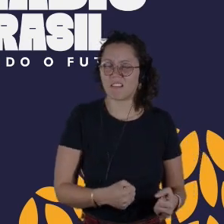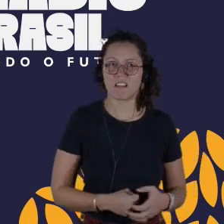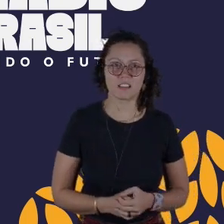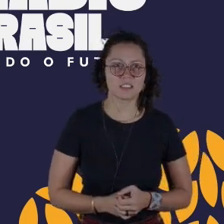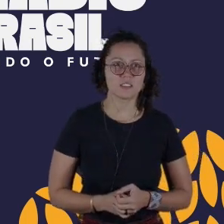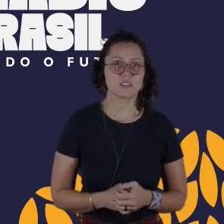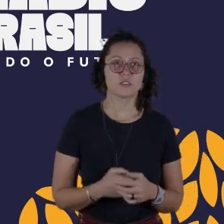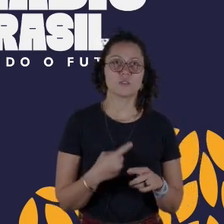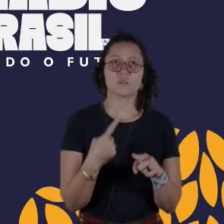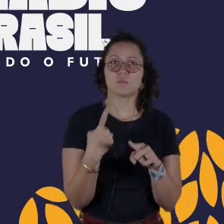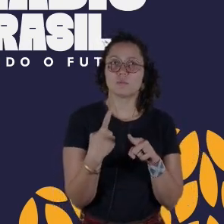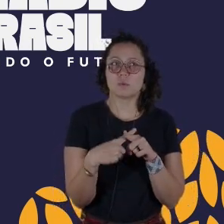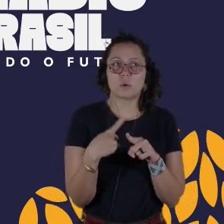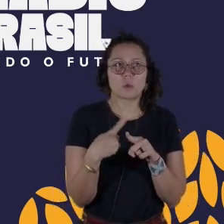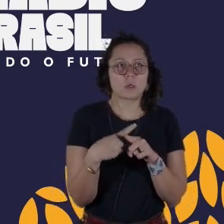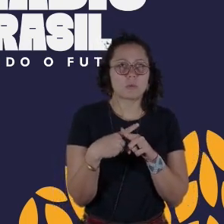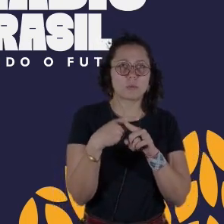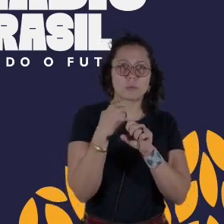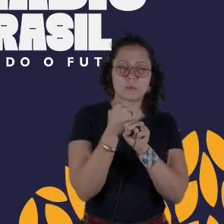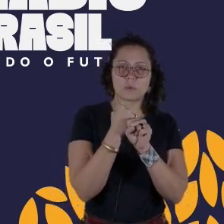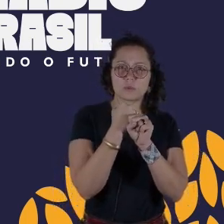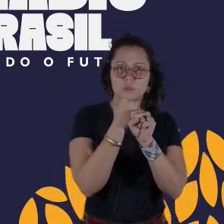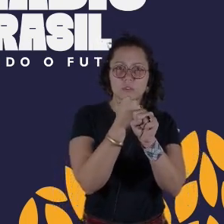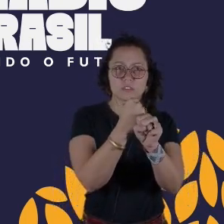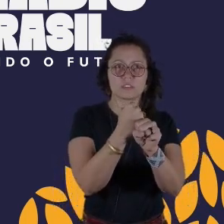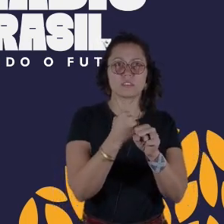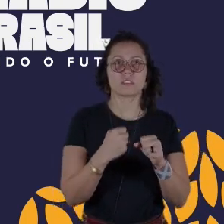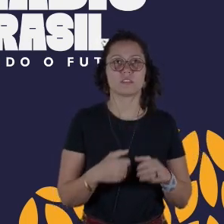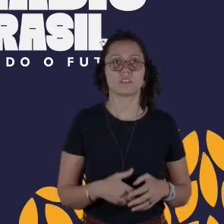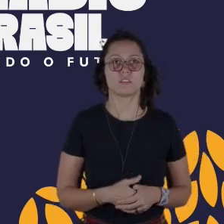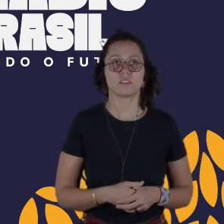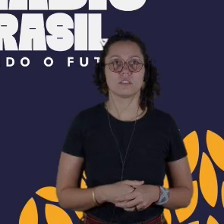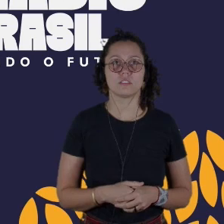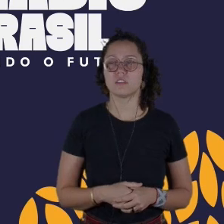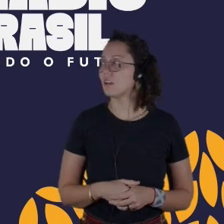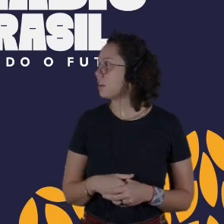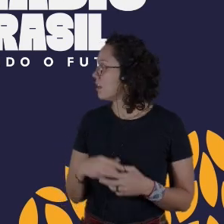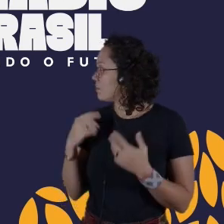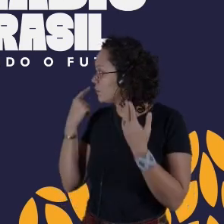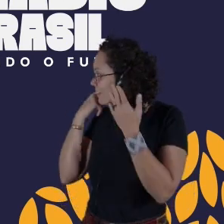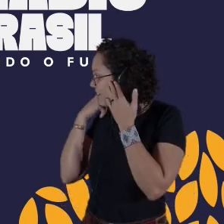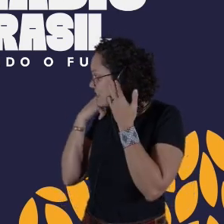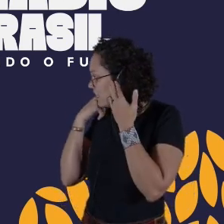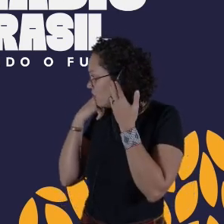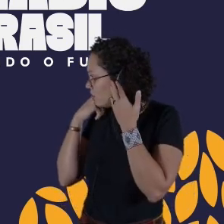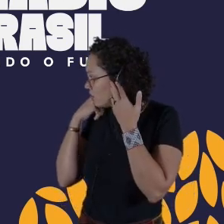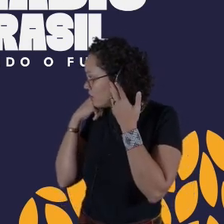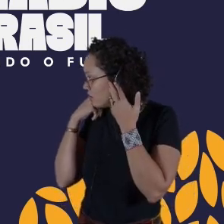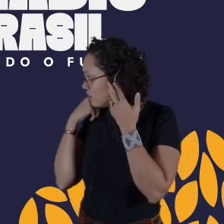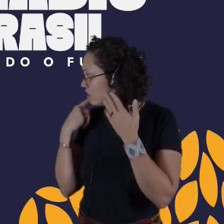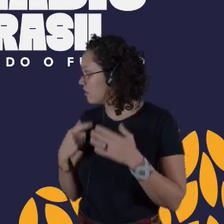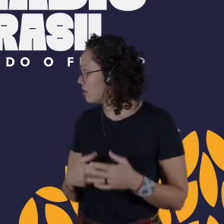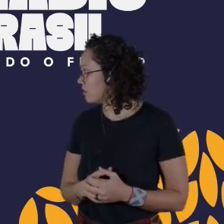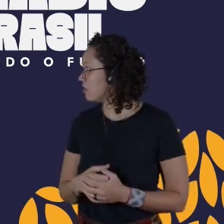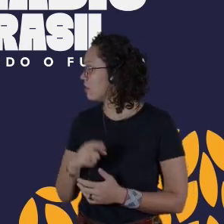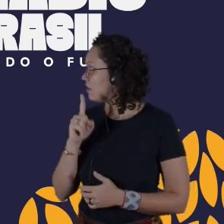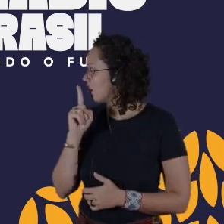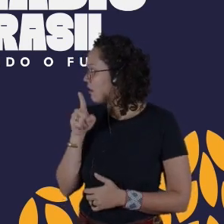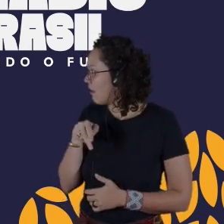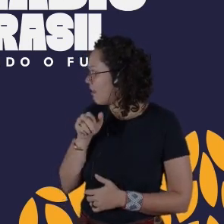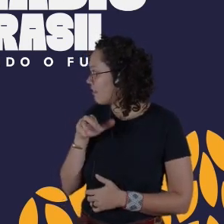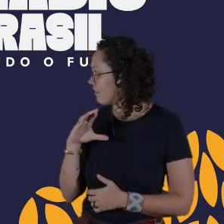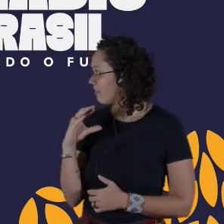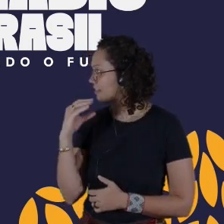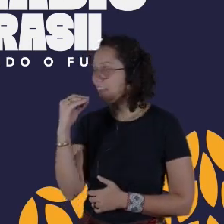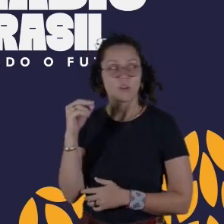o cérebro. E aqui vem aqui Raquel e diz, não, eles são neuroprotetores. Meu Deus, como é isso?